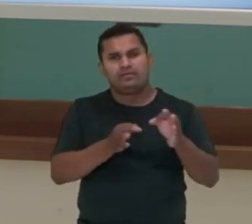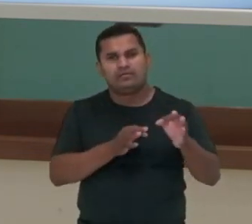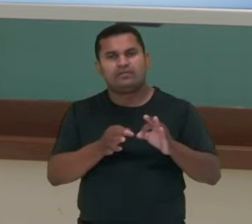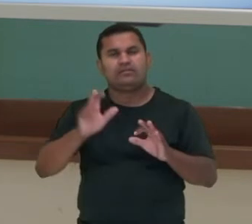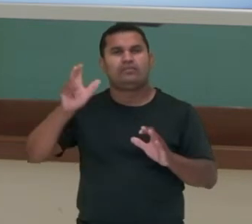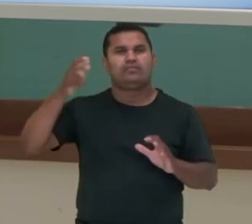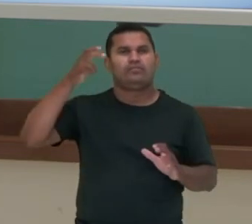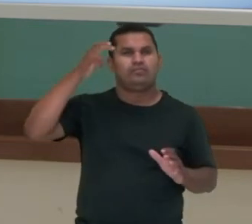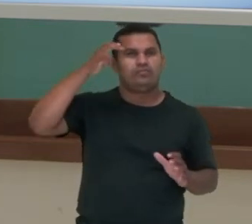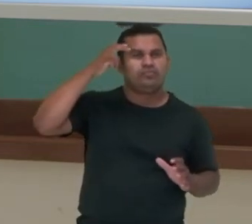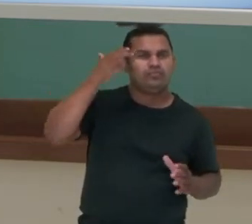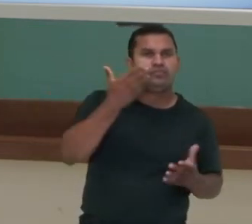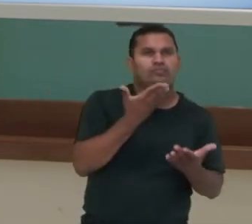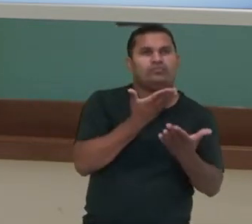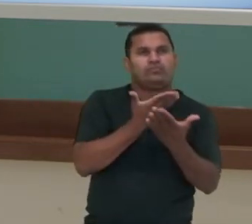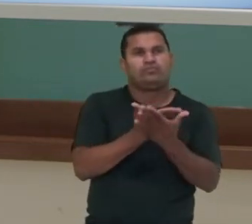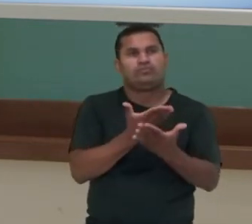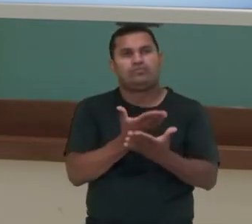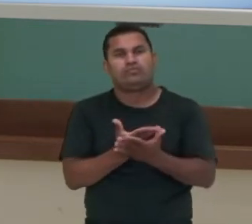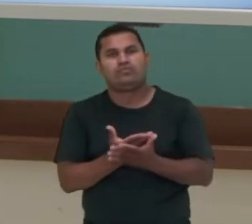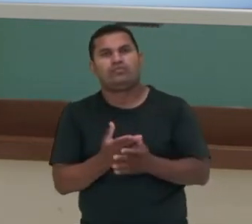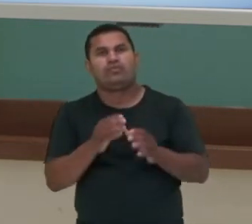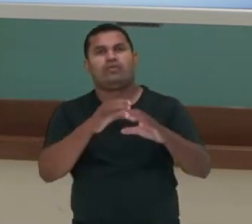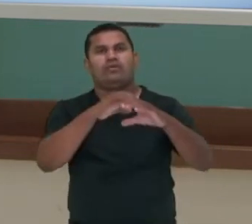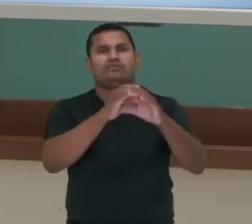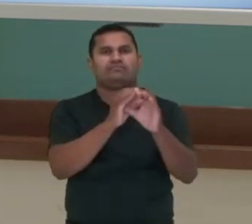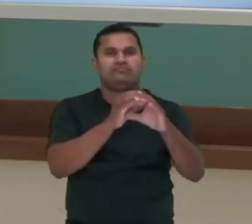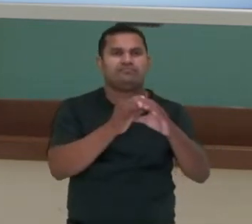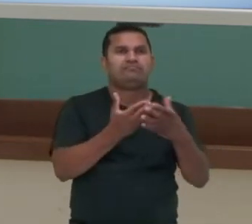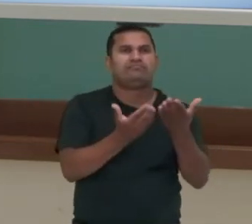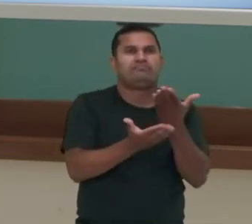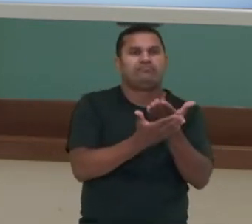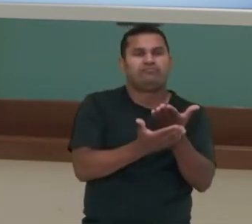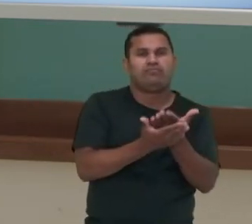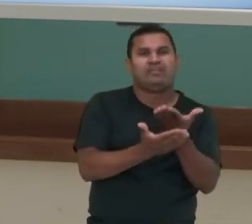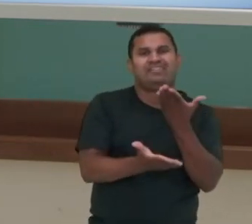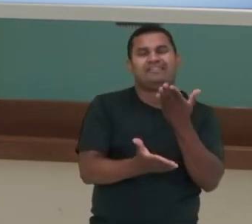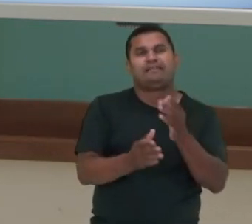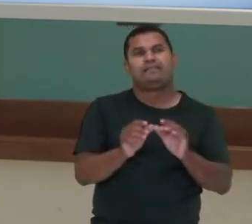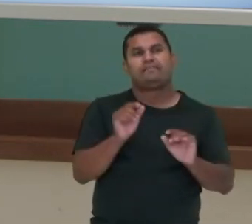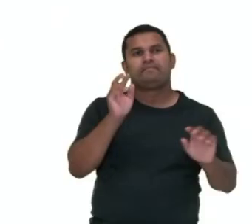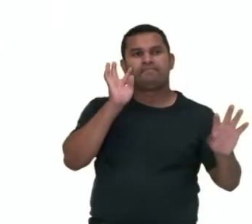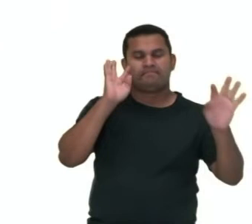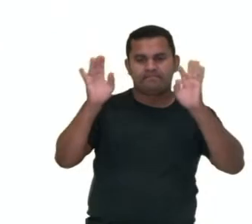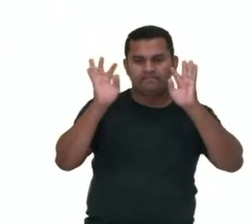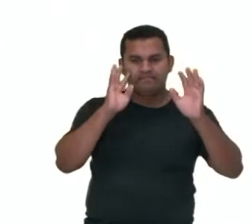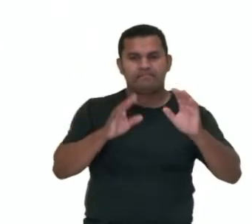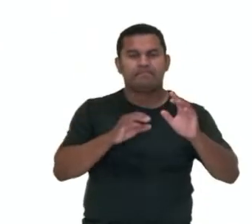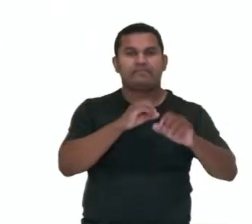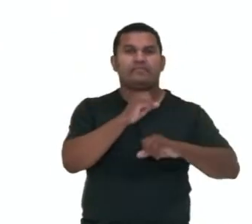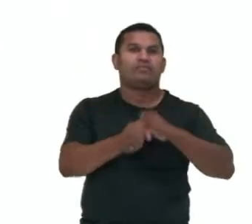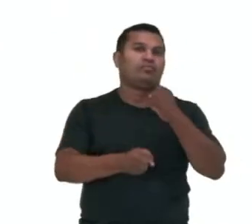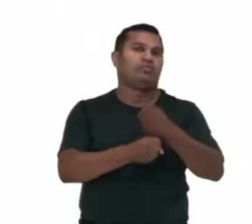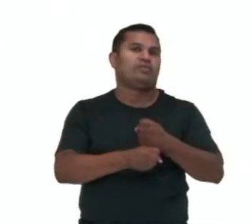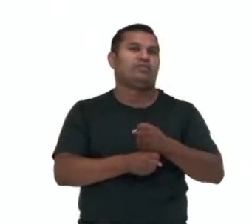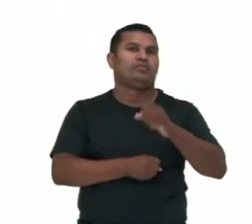de países que pensam sobre as questões ambientais ali, mapeou em 2017